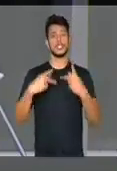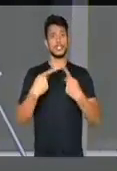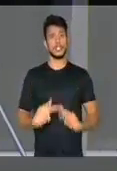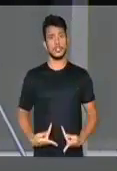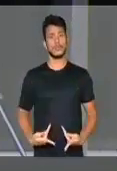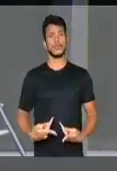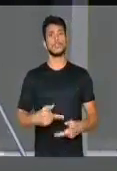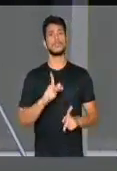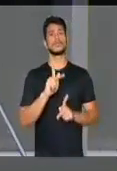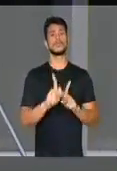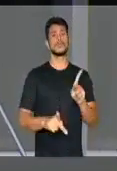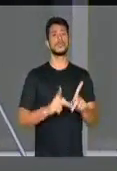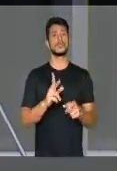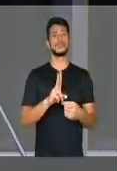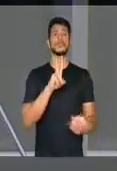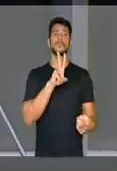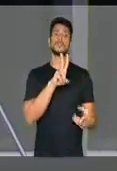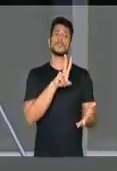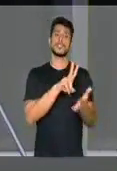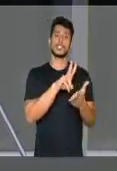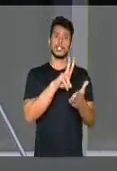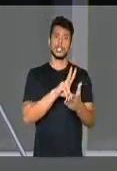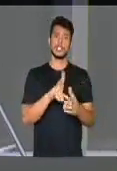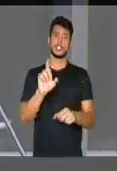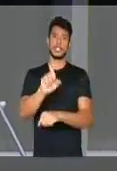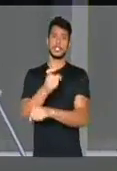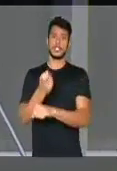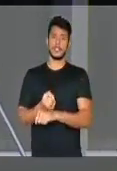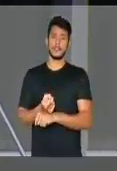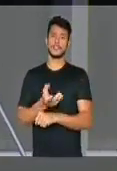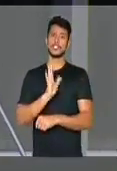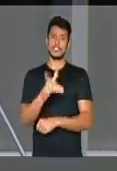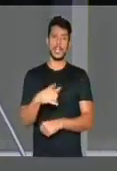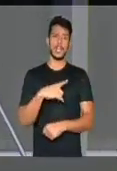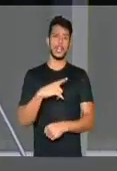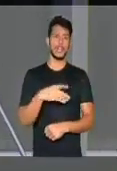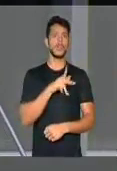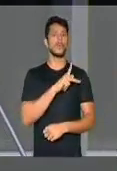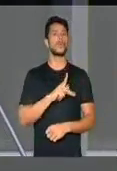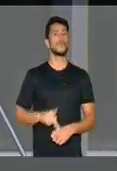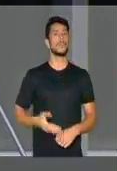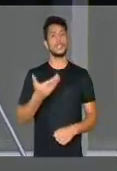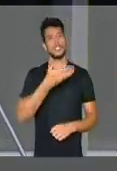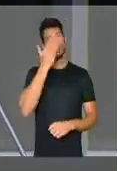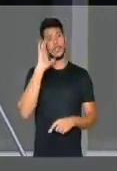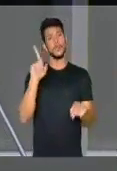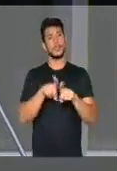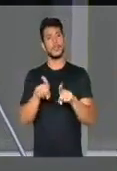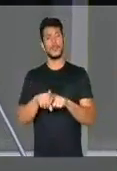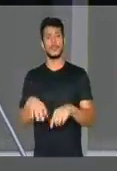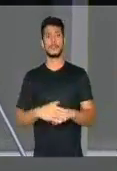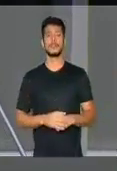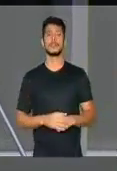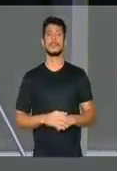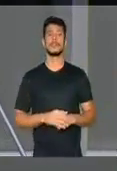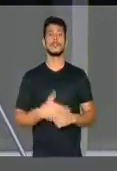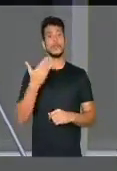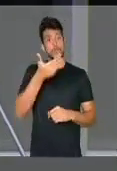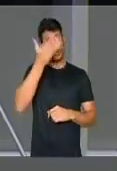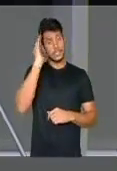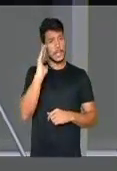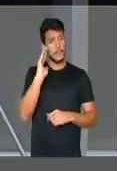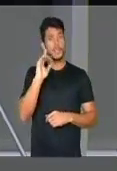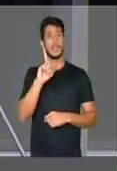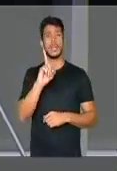povos quilombolas e indígenas, foi assumida pelo governo Temer, desaprovado por 95%